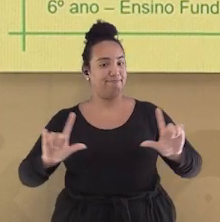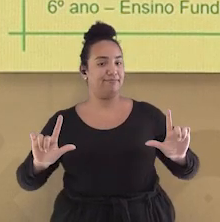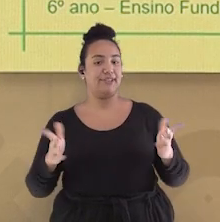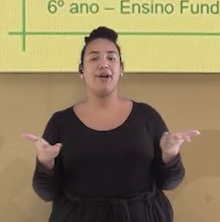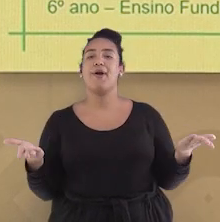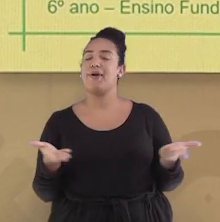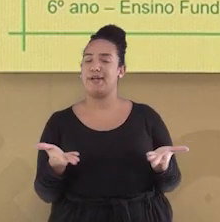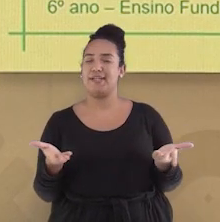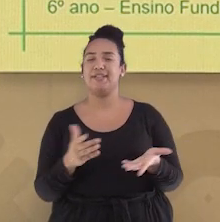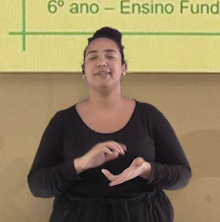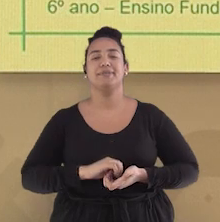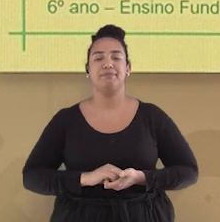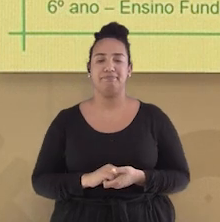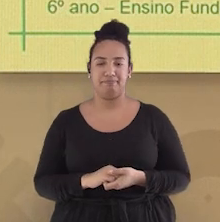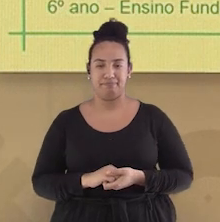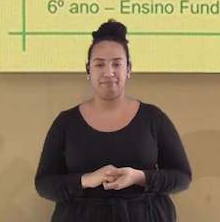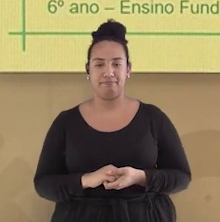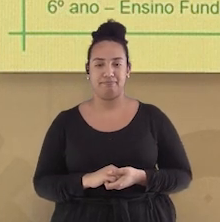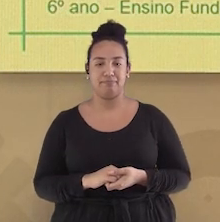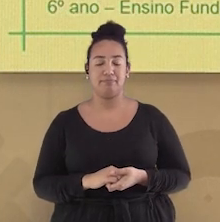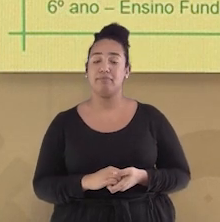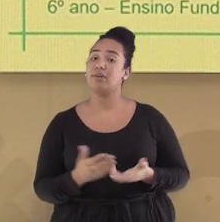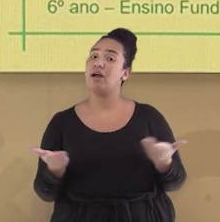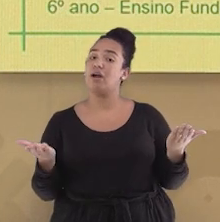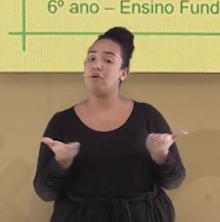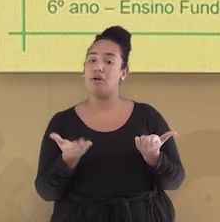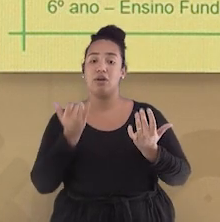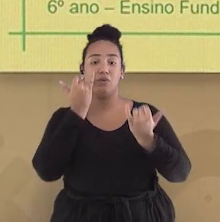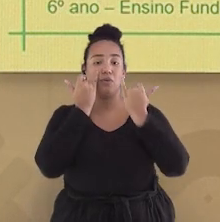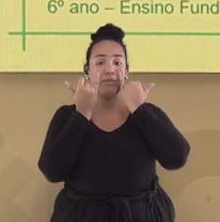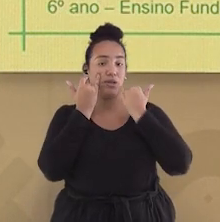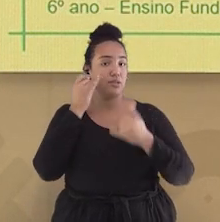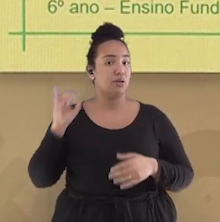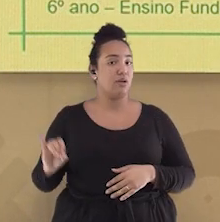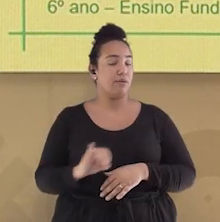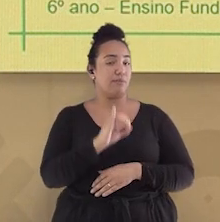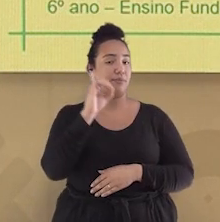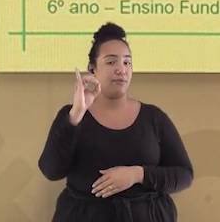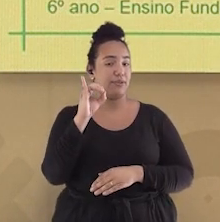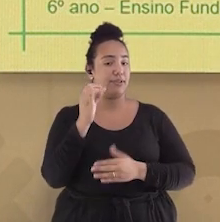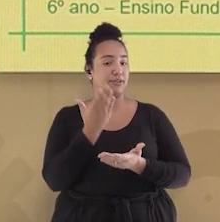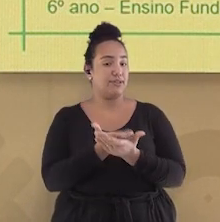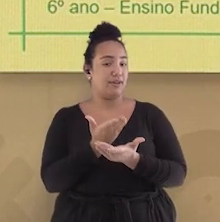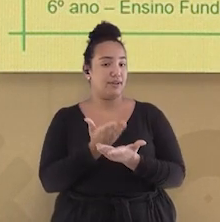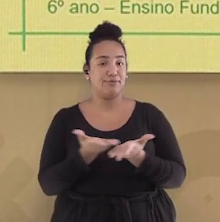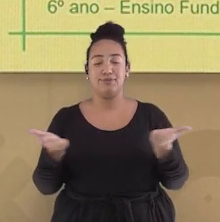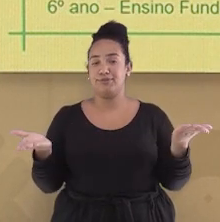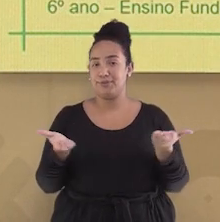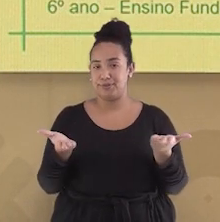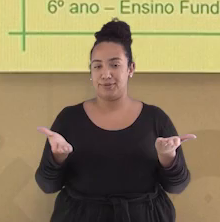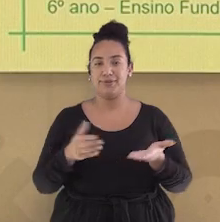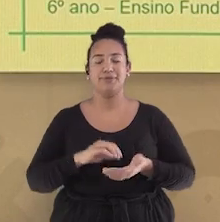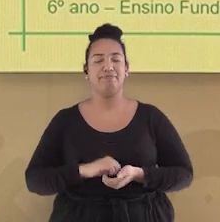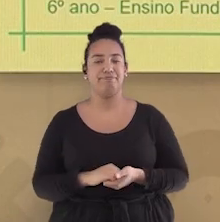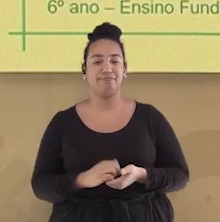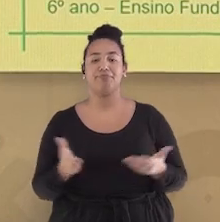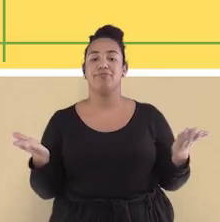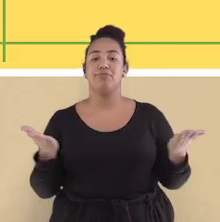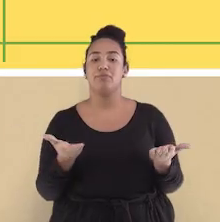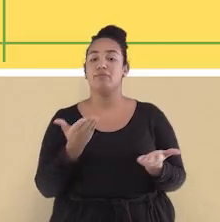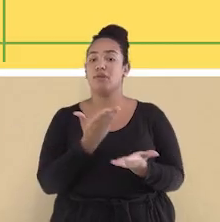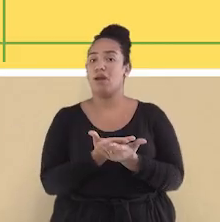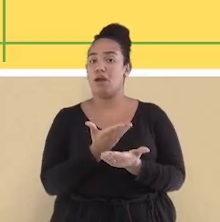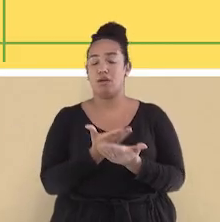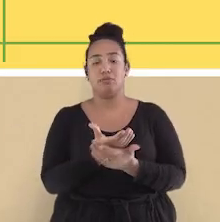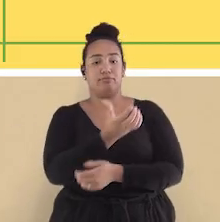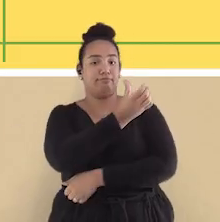do código QR que está aí na tela. Também tem algumas informações importantes sobre essa aula.